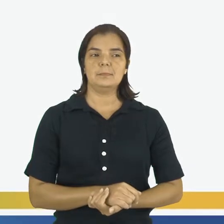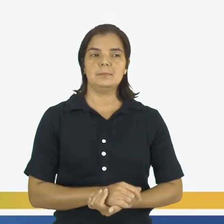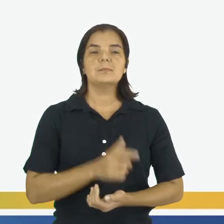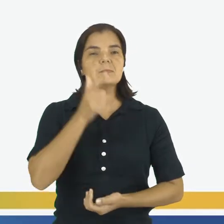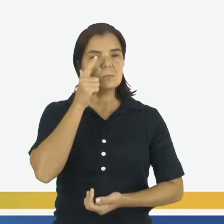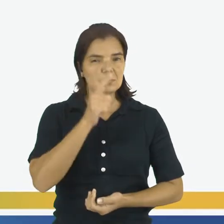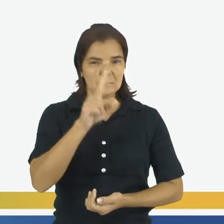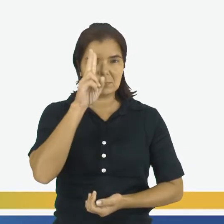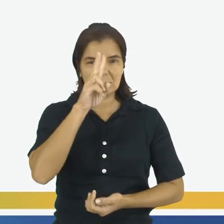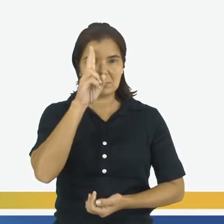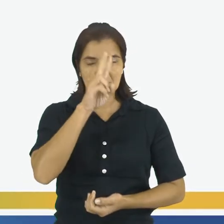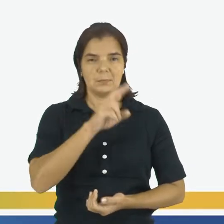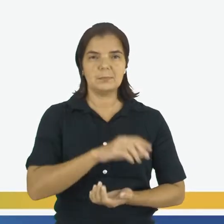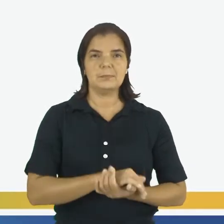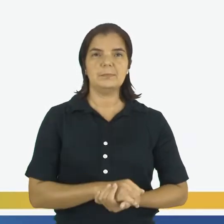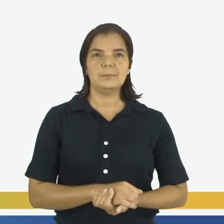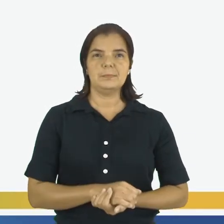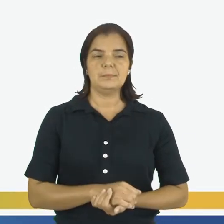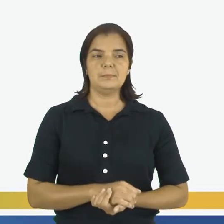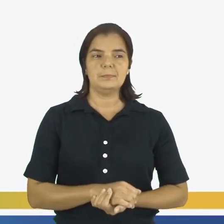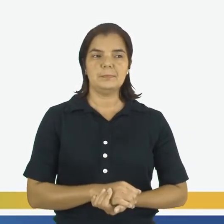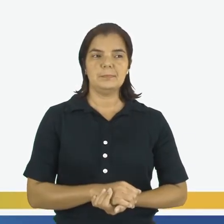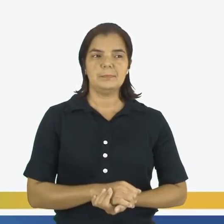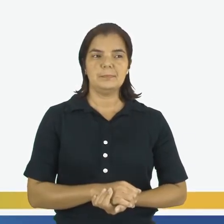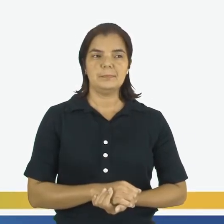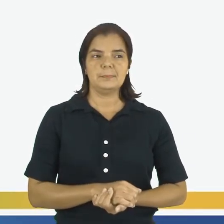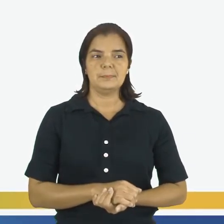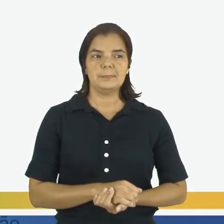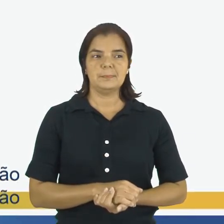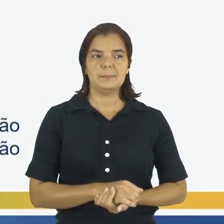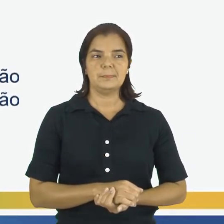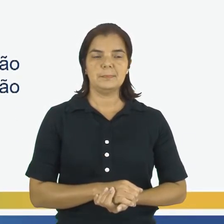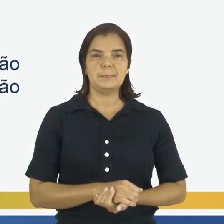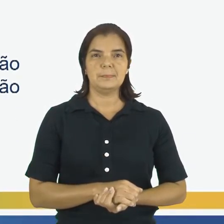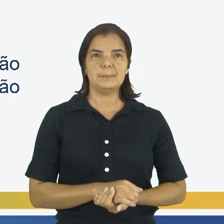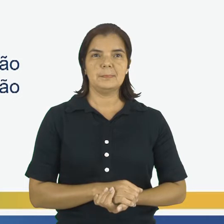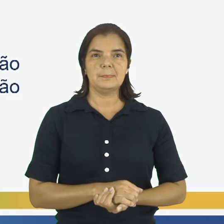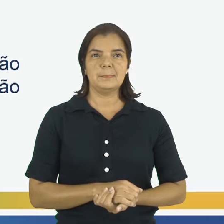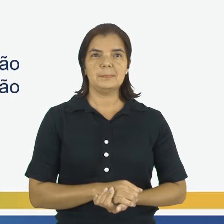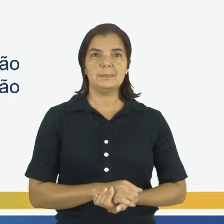Conseguiram lembrar? Vamos lá conferir a nossa resposta?